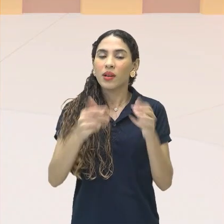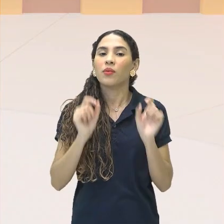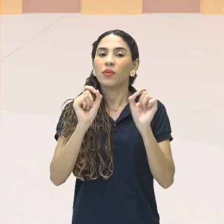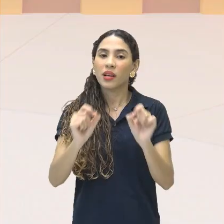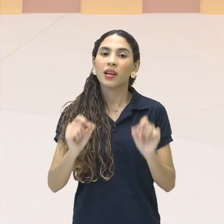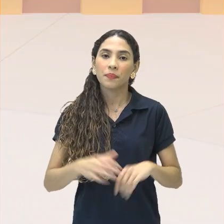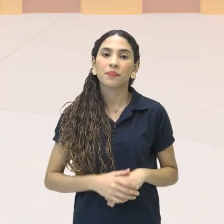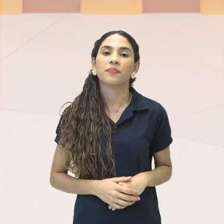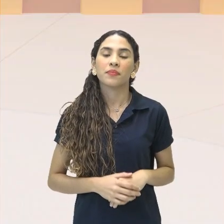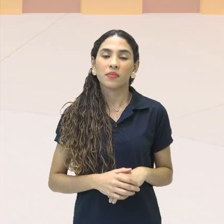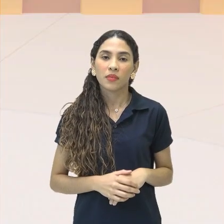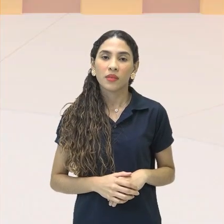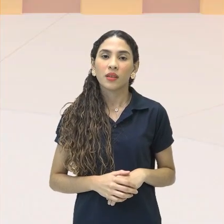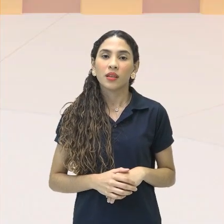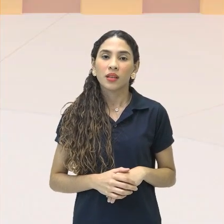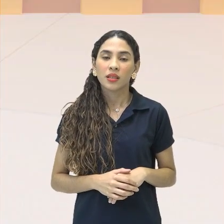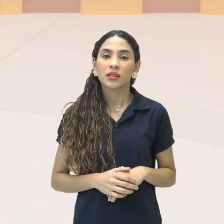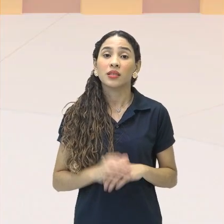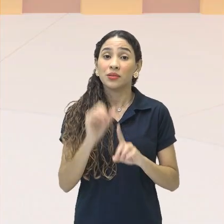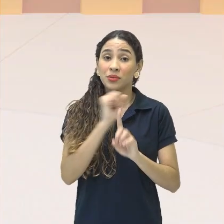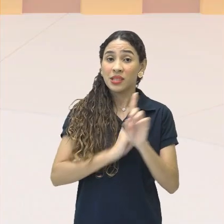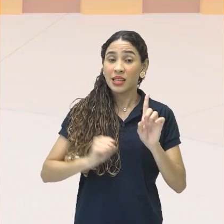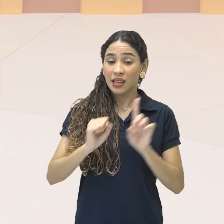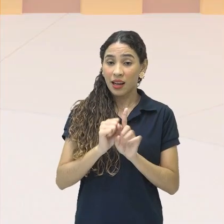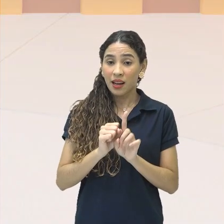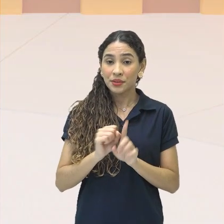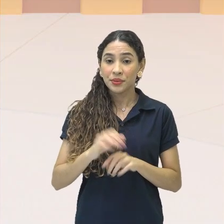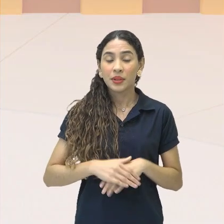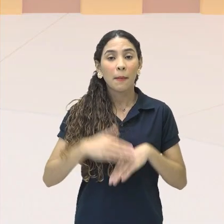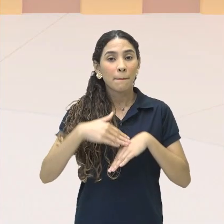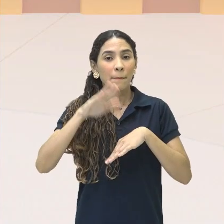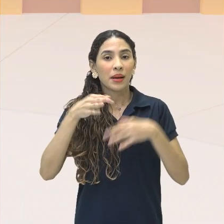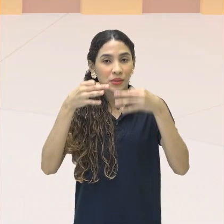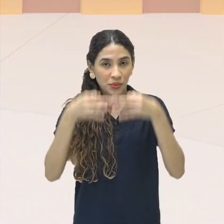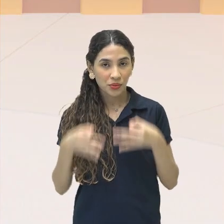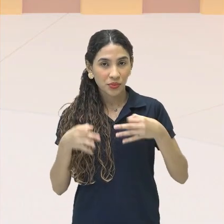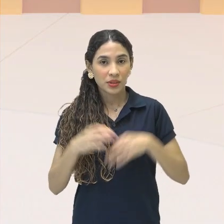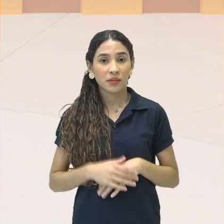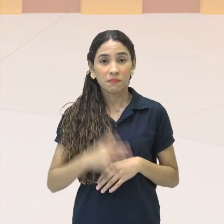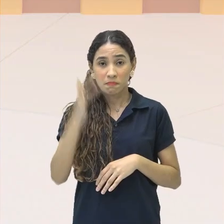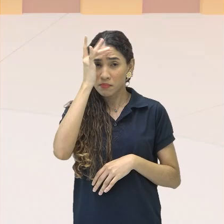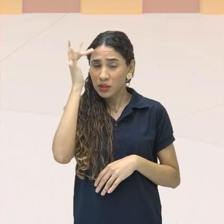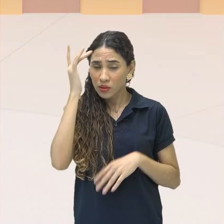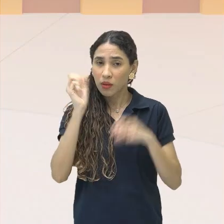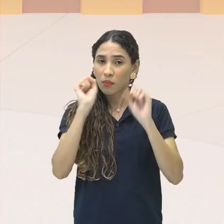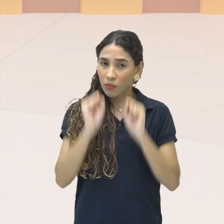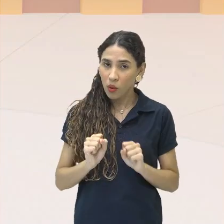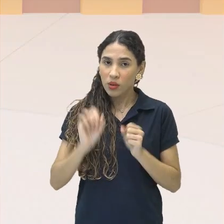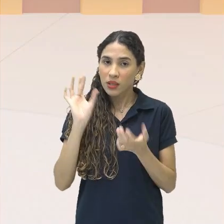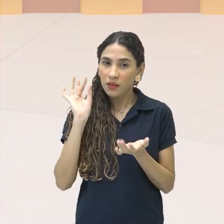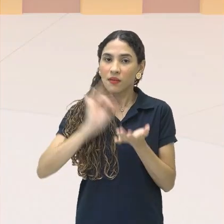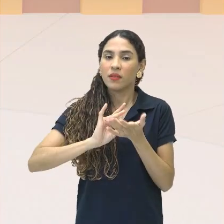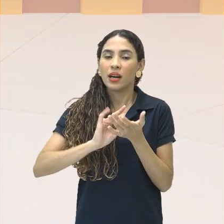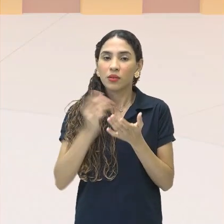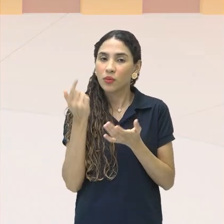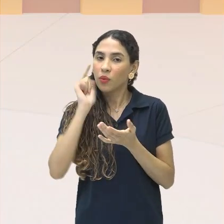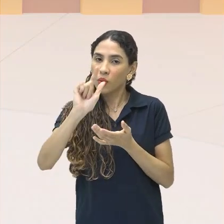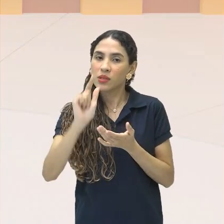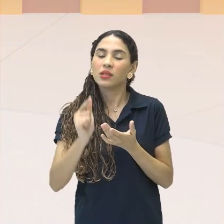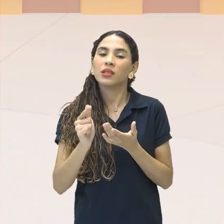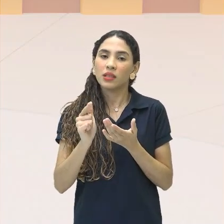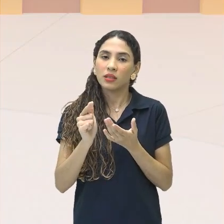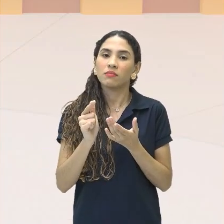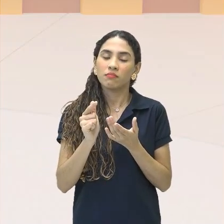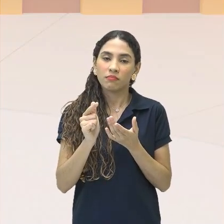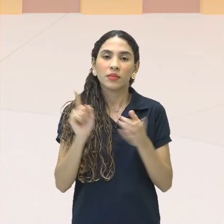então, essa sociedade mais justa, né? Onde o cidadão realmente possa usufruir dos meios de